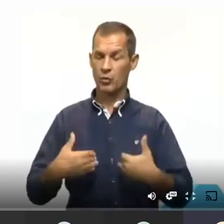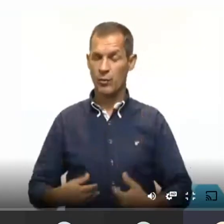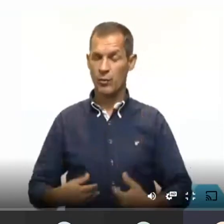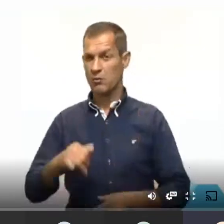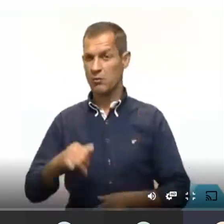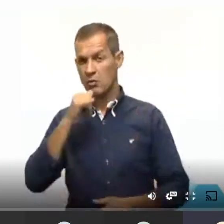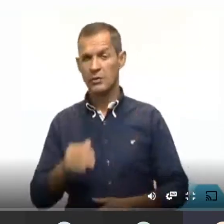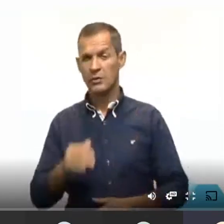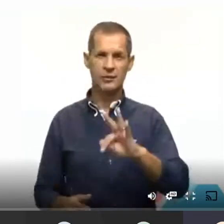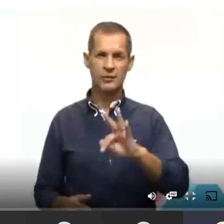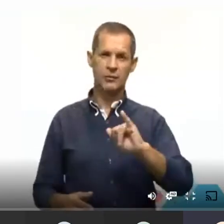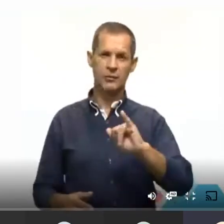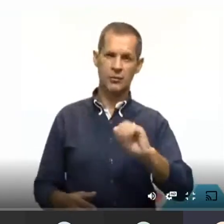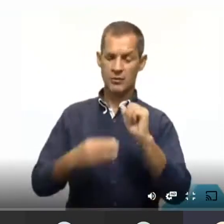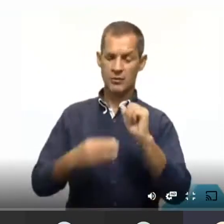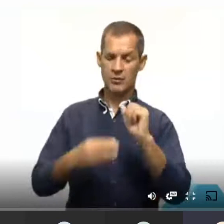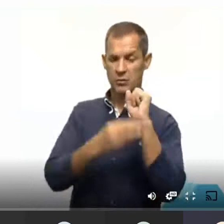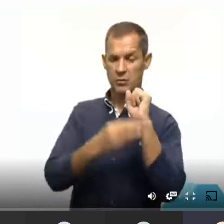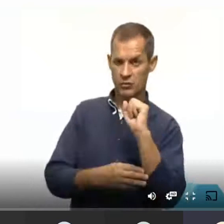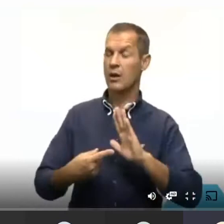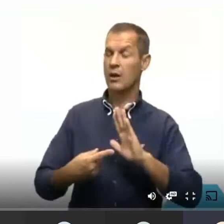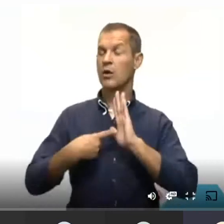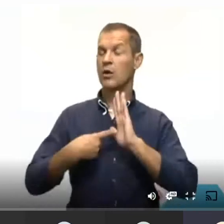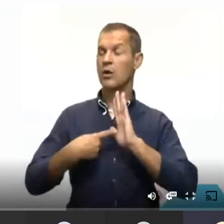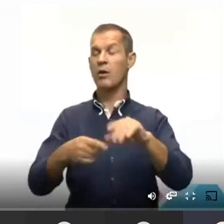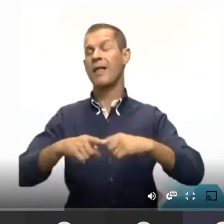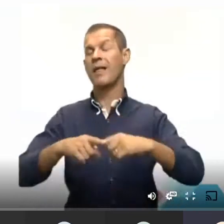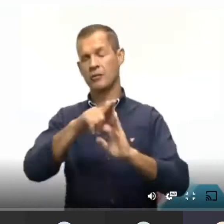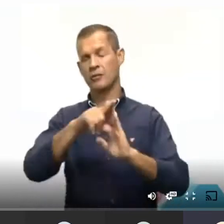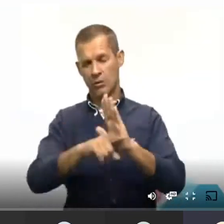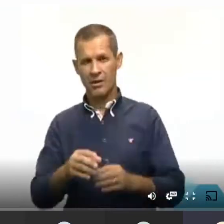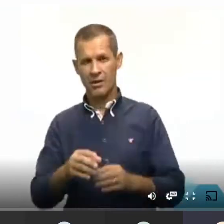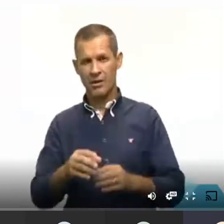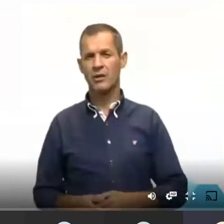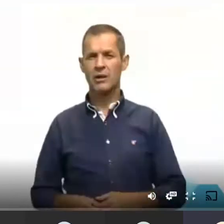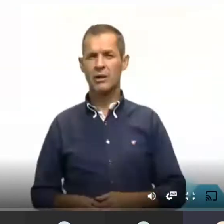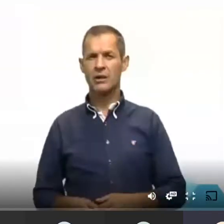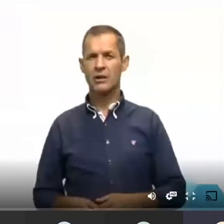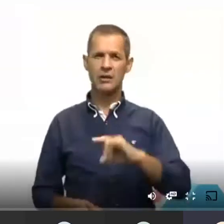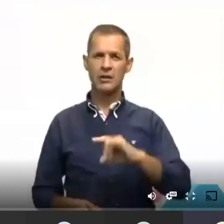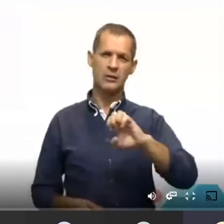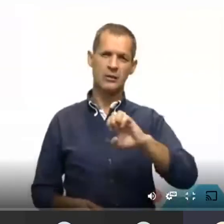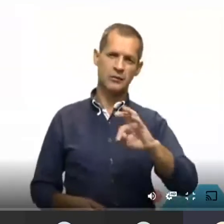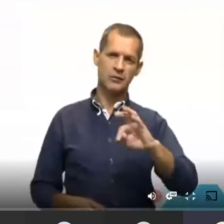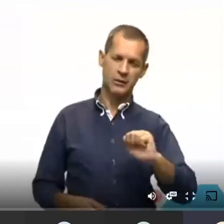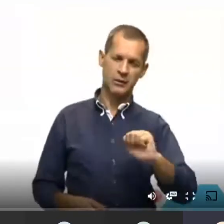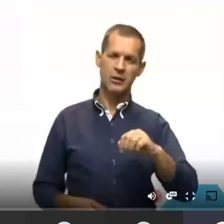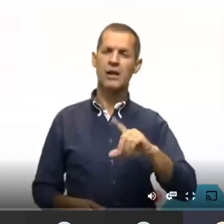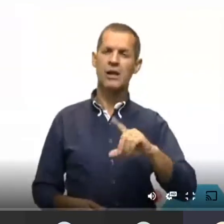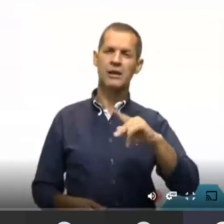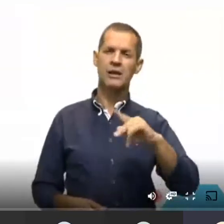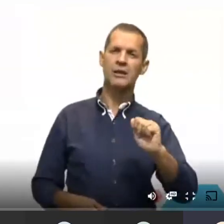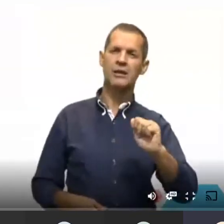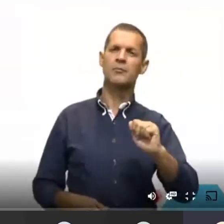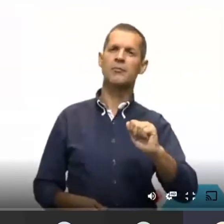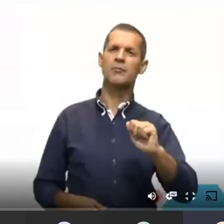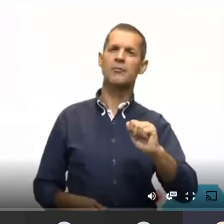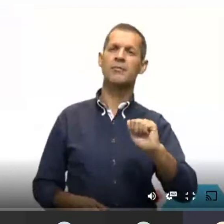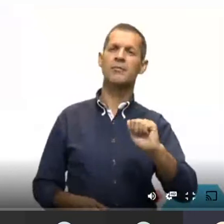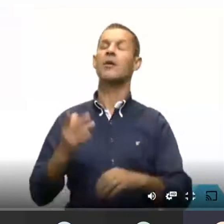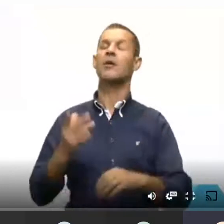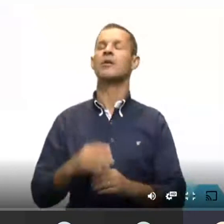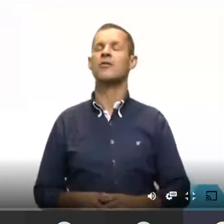exemplo, uma fibra muscular que eu coloquei aqui. Então, esse é um processo na dieta normolipídica, né? O que acontece